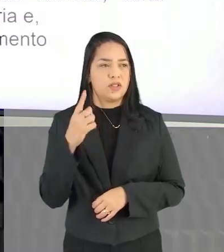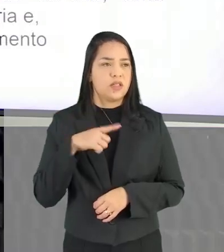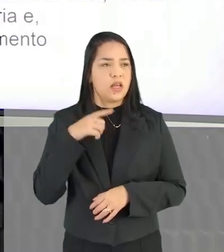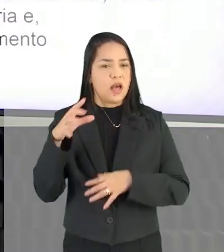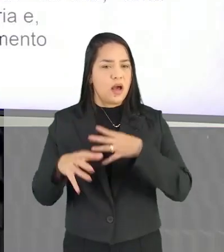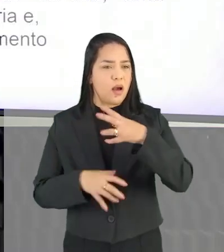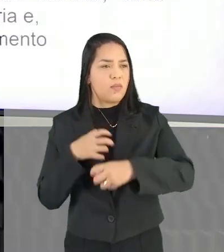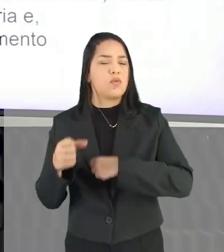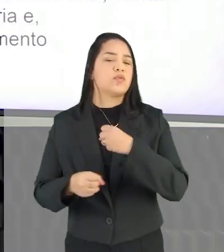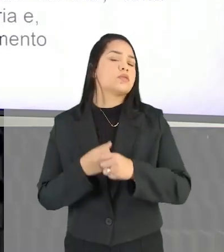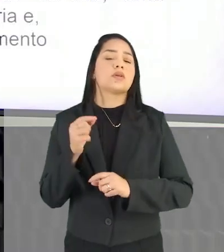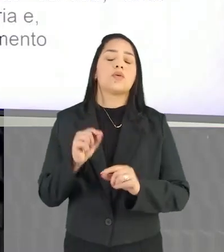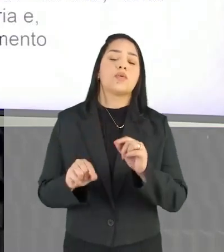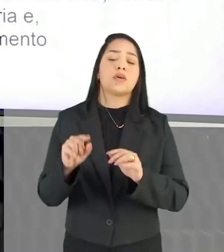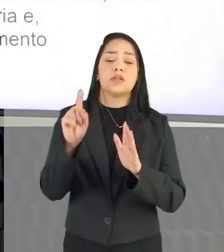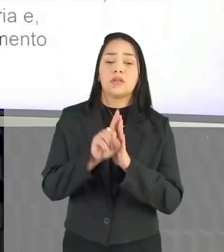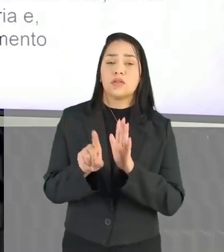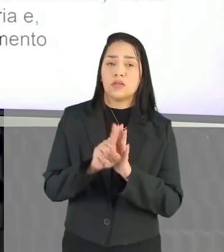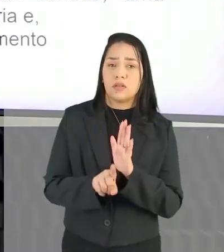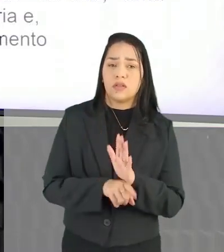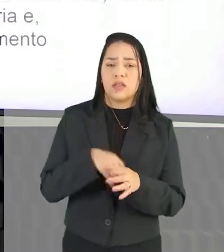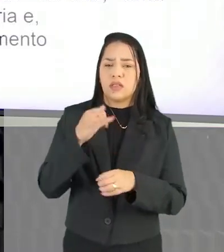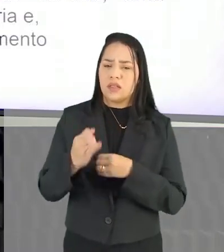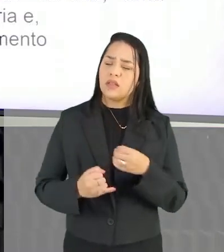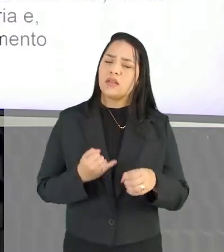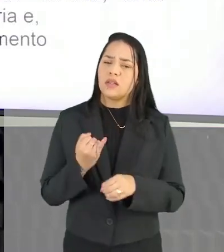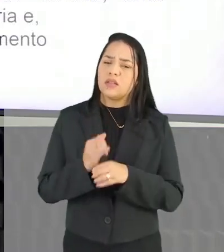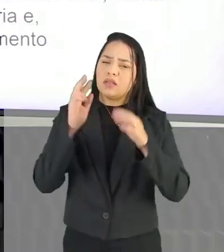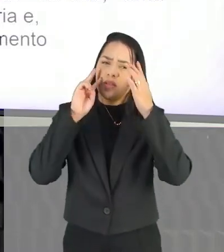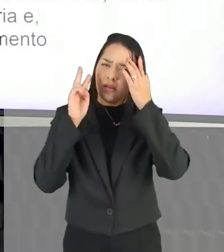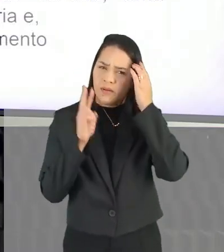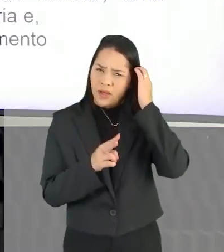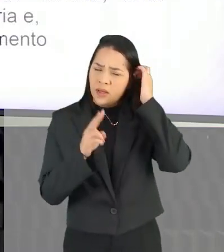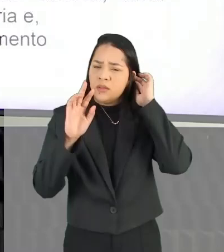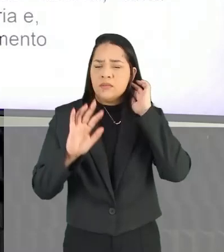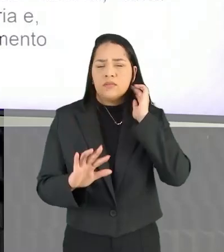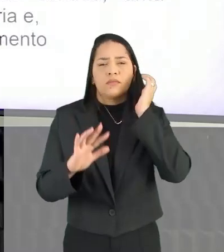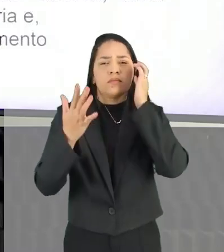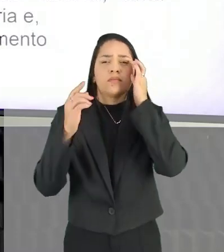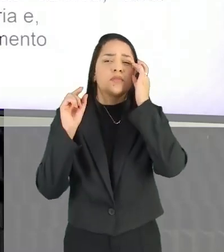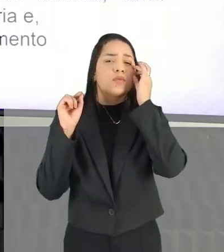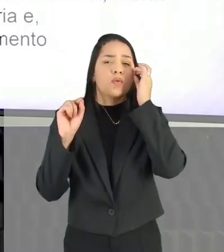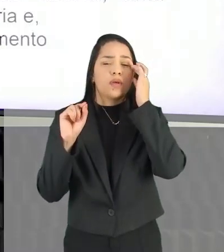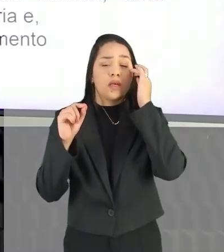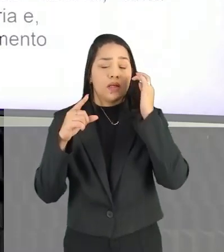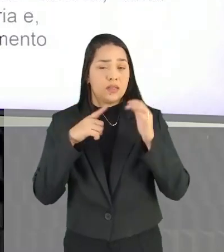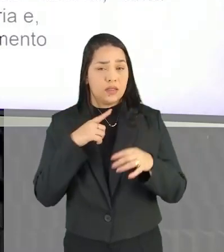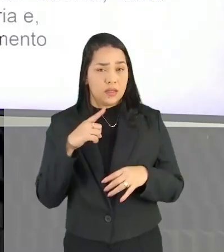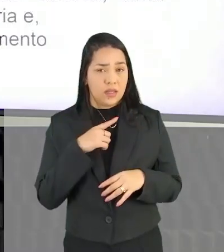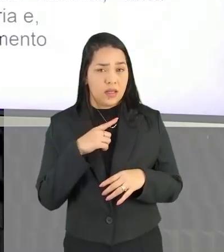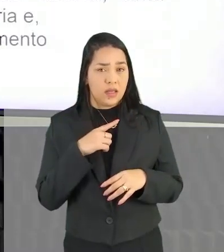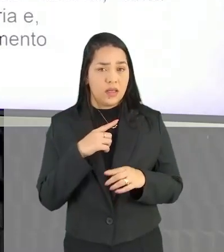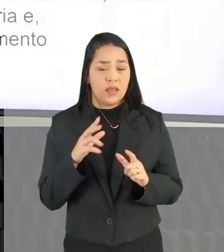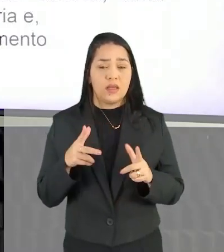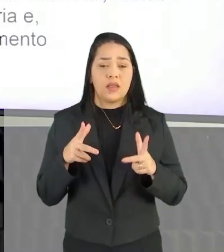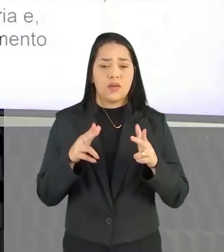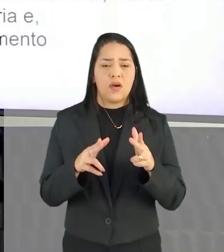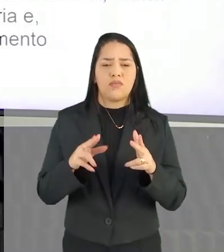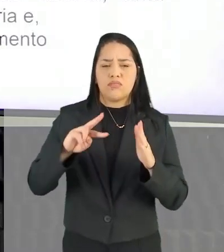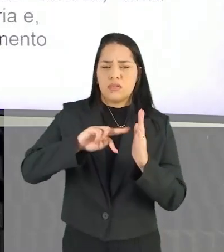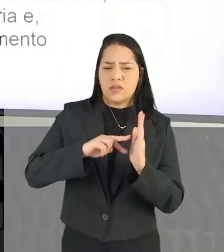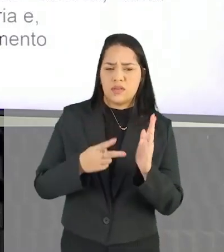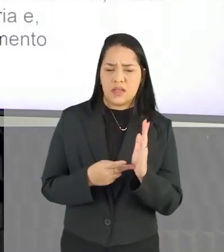busca de questões na internet, a gente vê que é muito recorrente a gente ter questões nesse